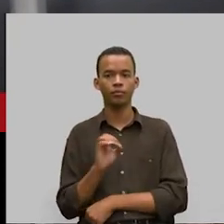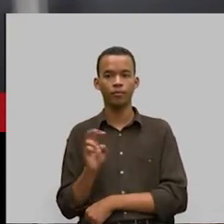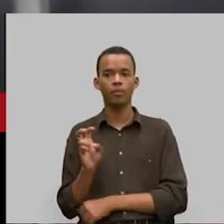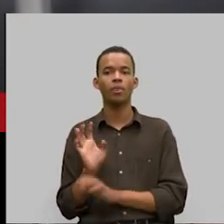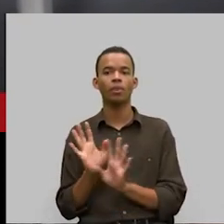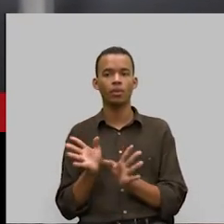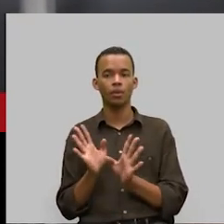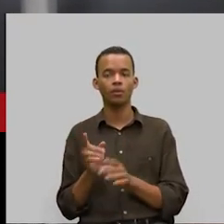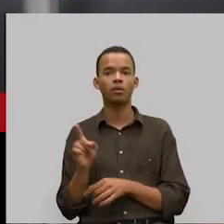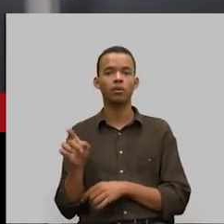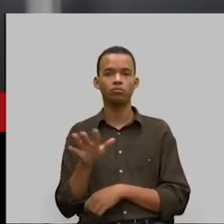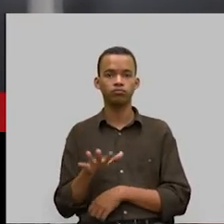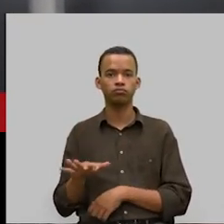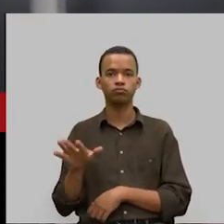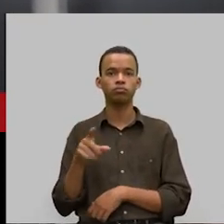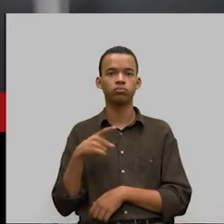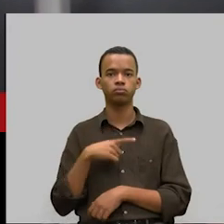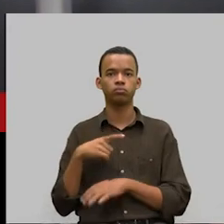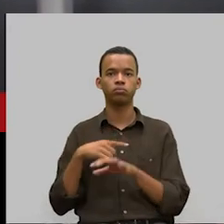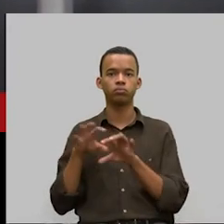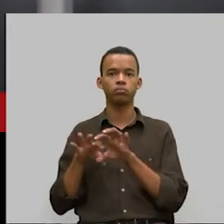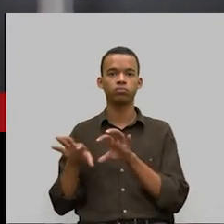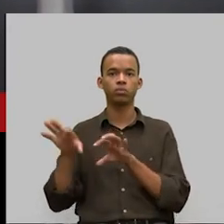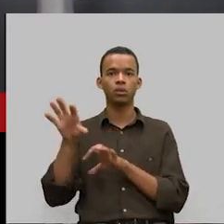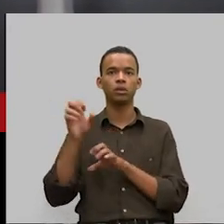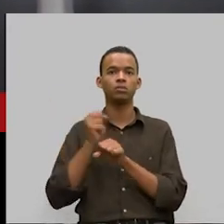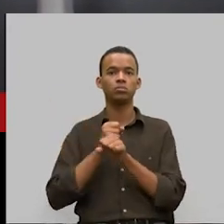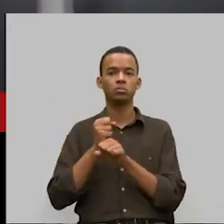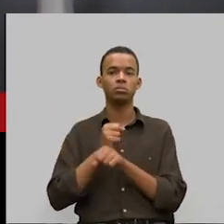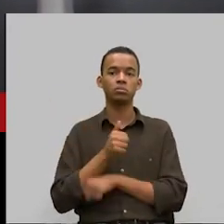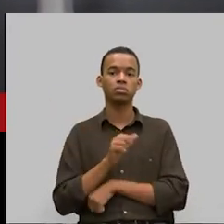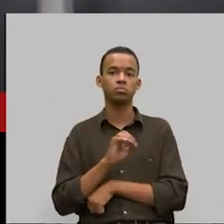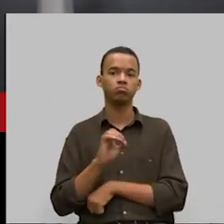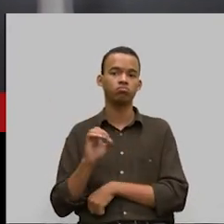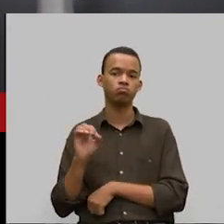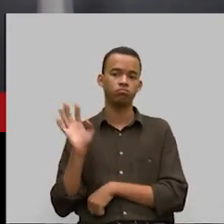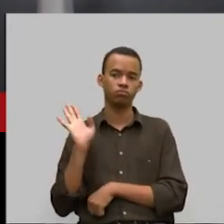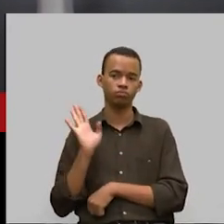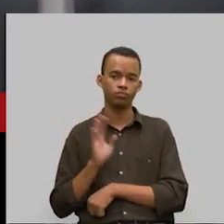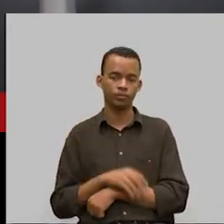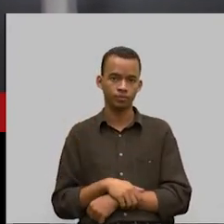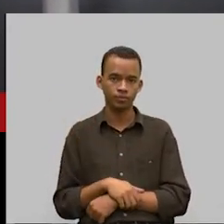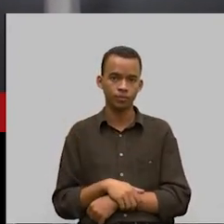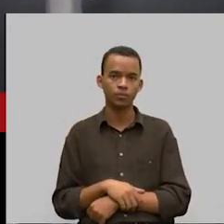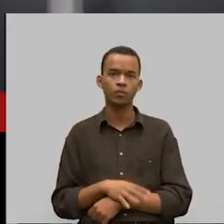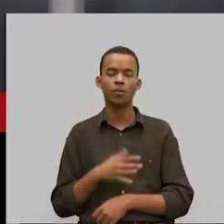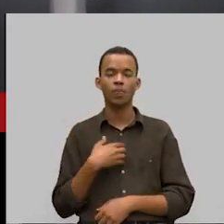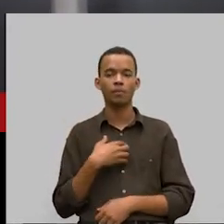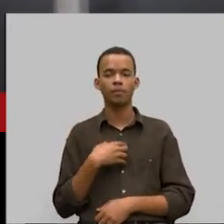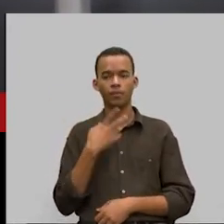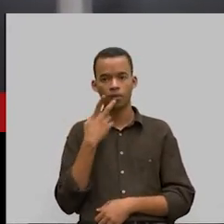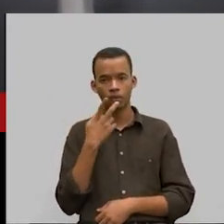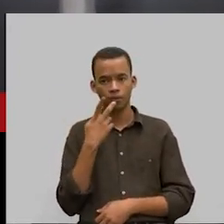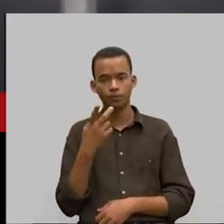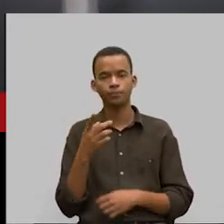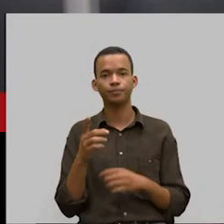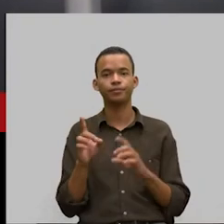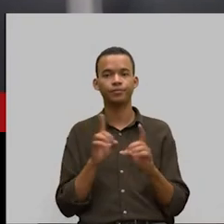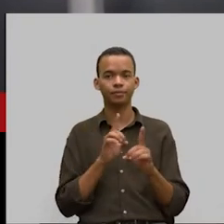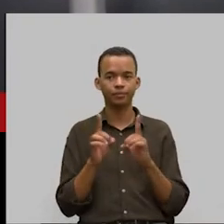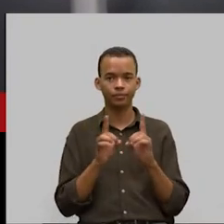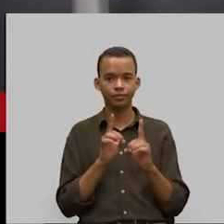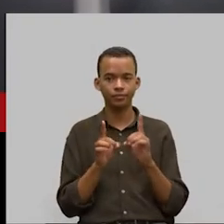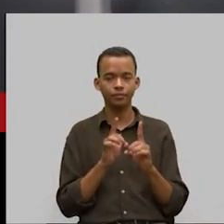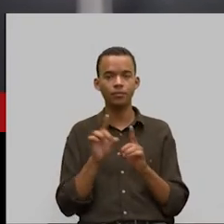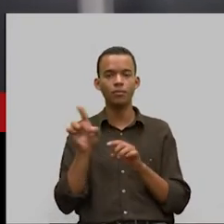Campos alguns Camp Centenários né mas eu diria que no diálogo da Educação do campo